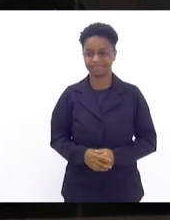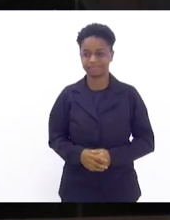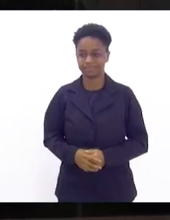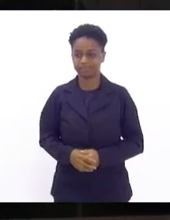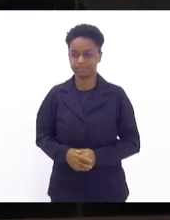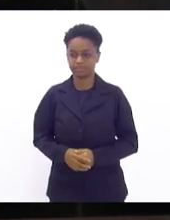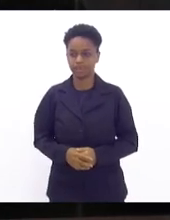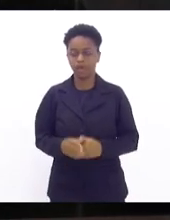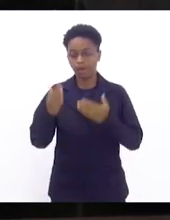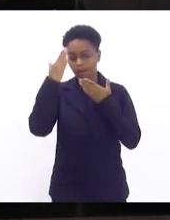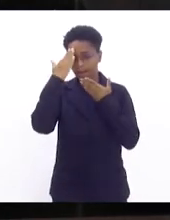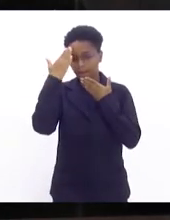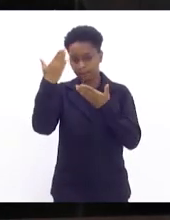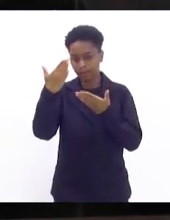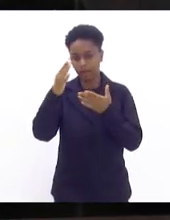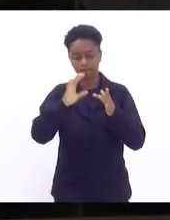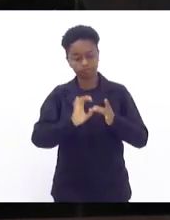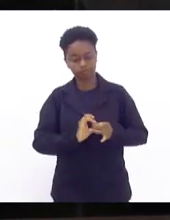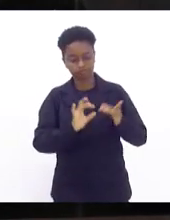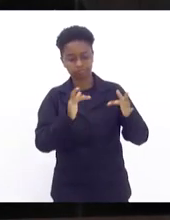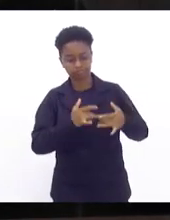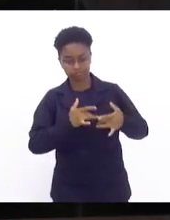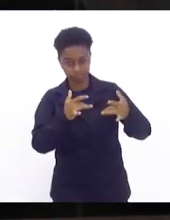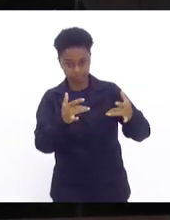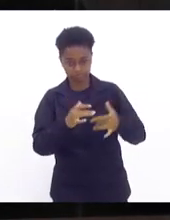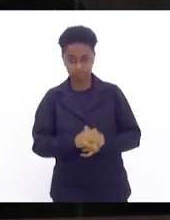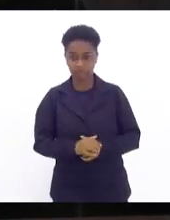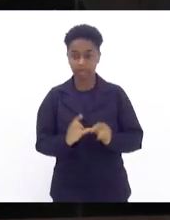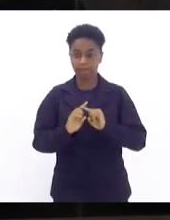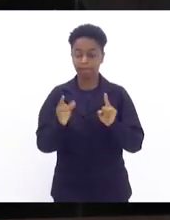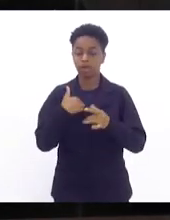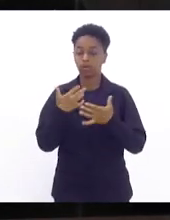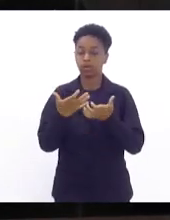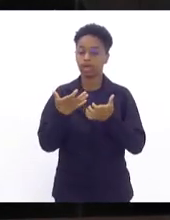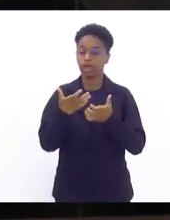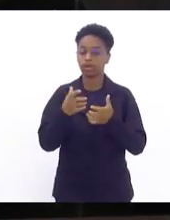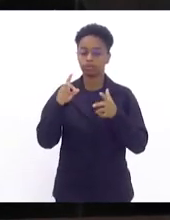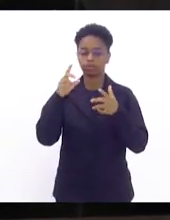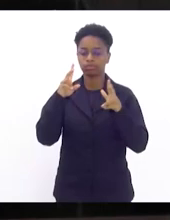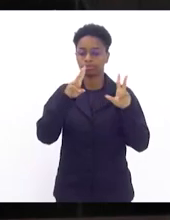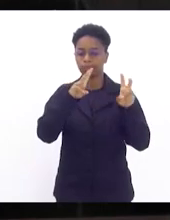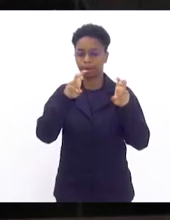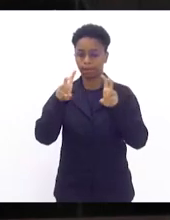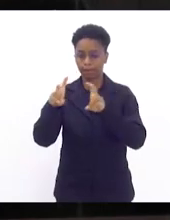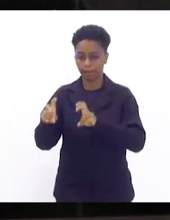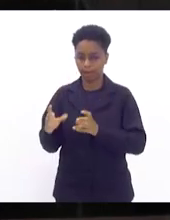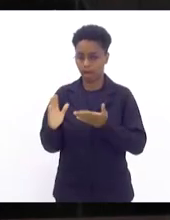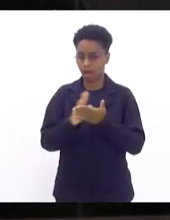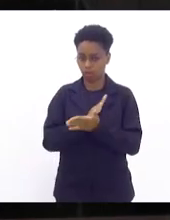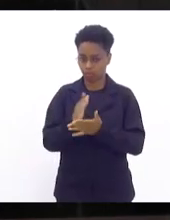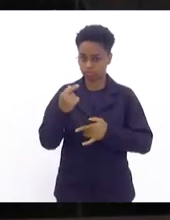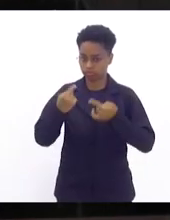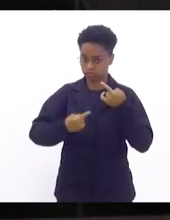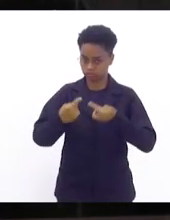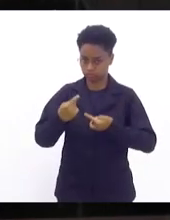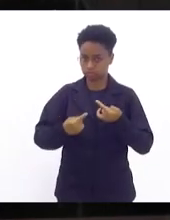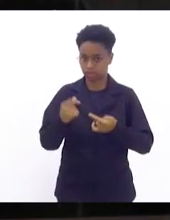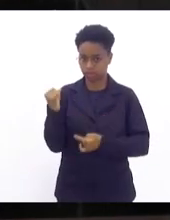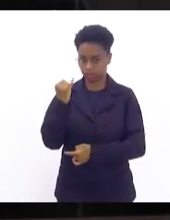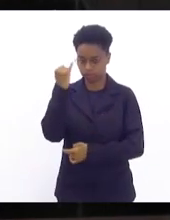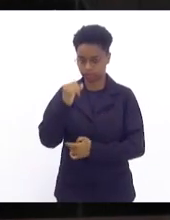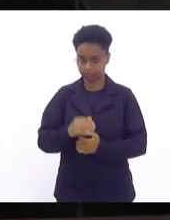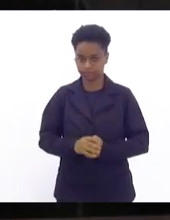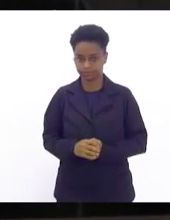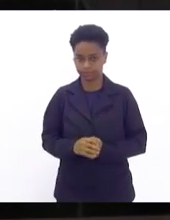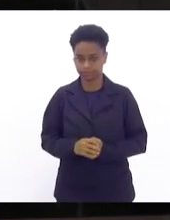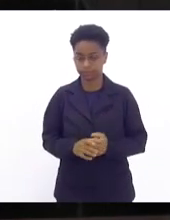Obrigado aí pela benevolência do presidente, mas eu quero trazer alguns assuntos que me são importantes a essa tribuna.